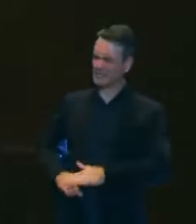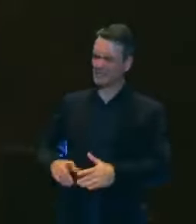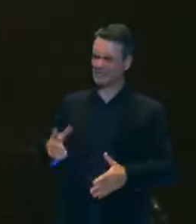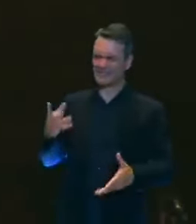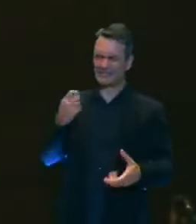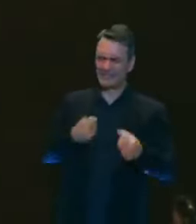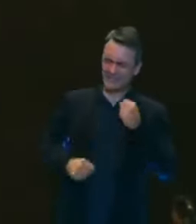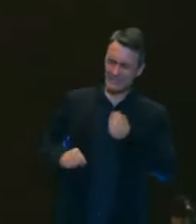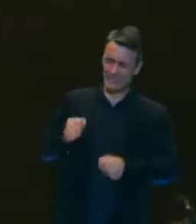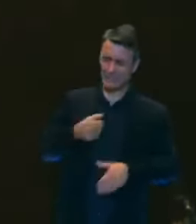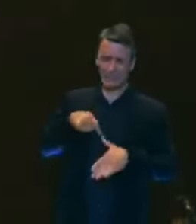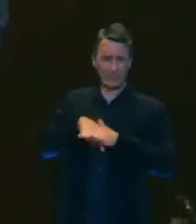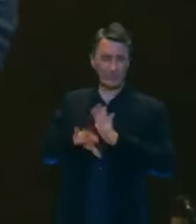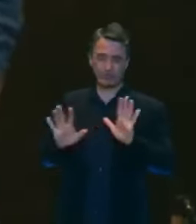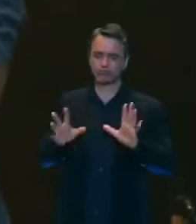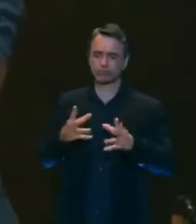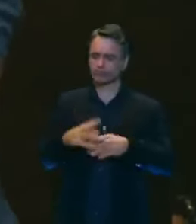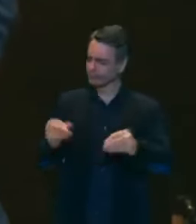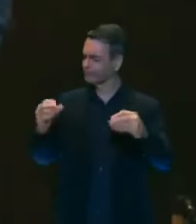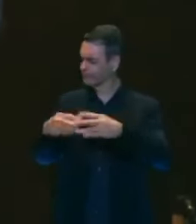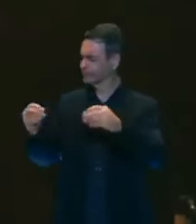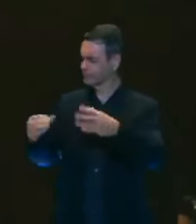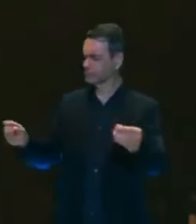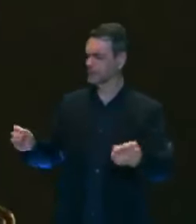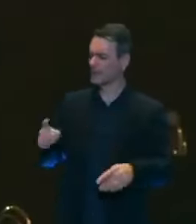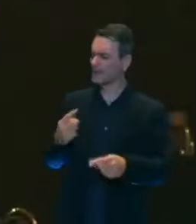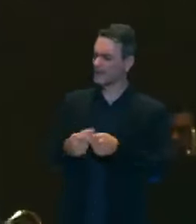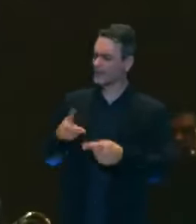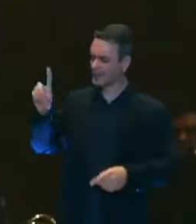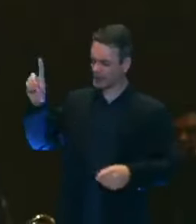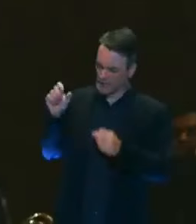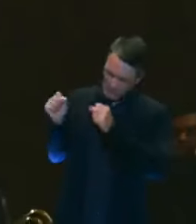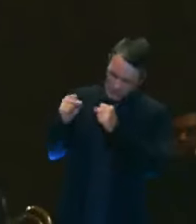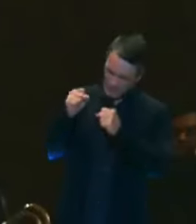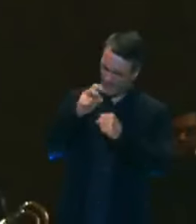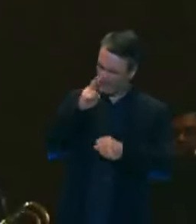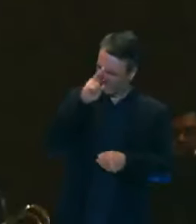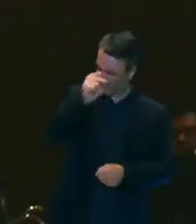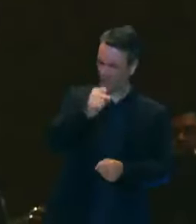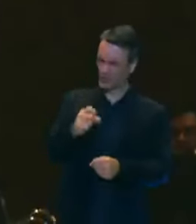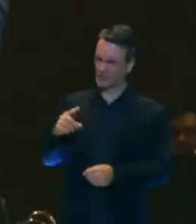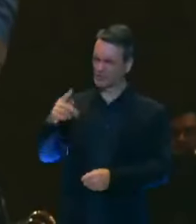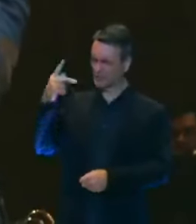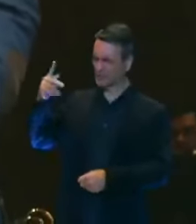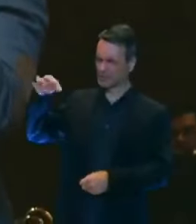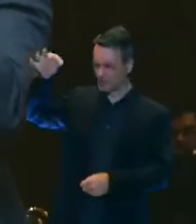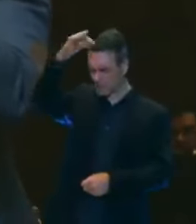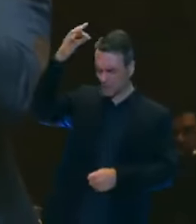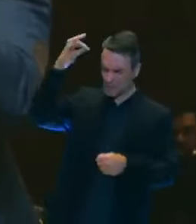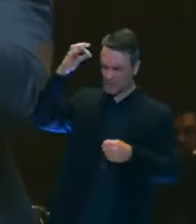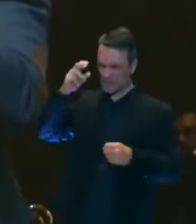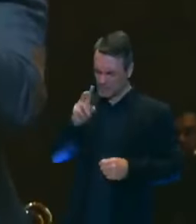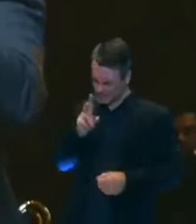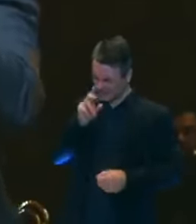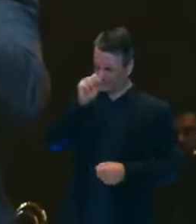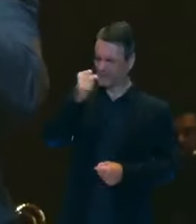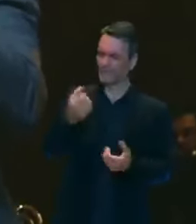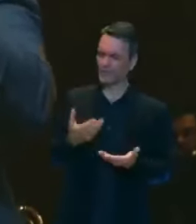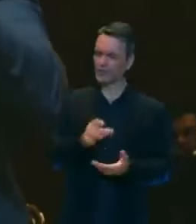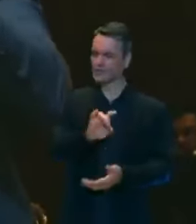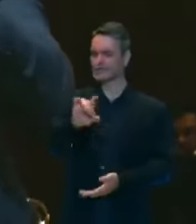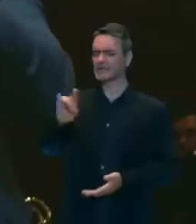mais fortes hoje, porque o Senhor é Deus de força, o teu Espírito nos fortalece. Vem e